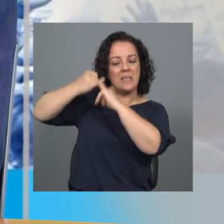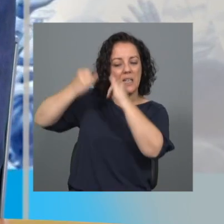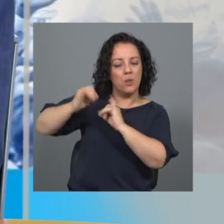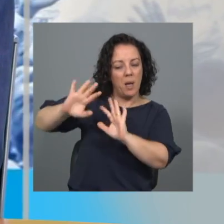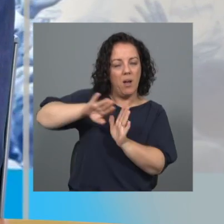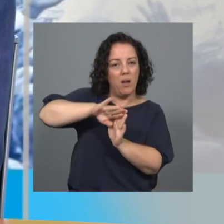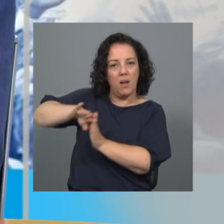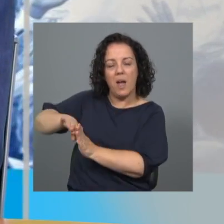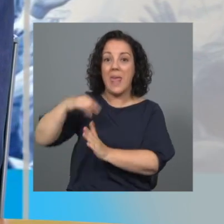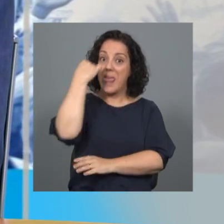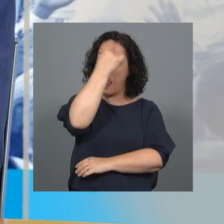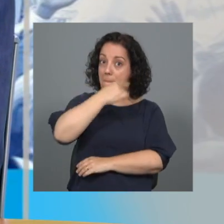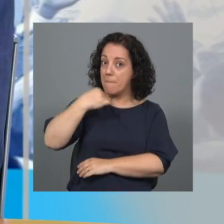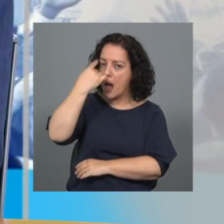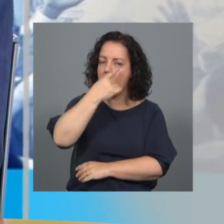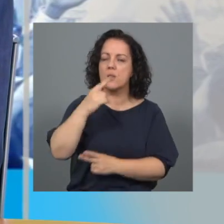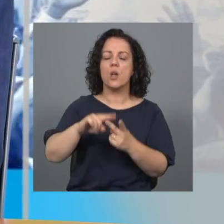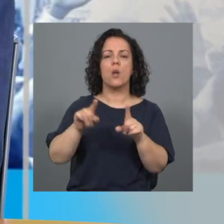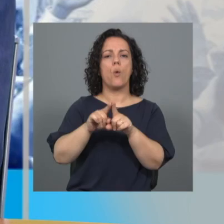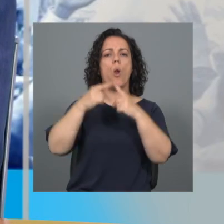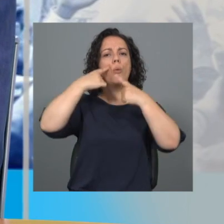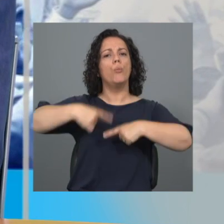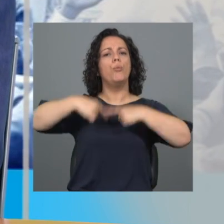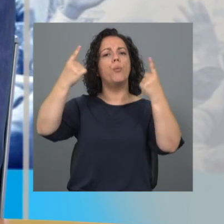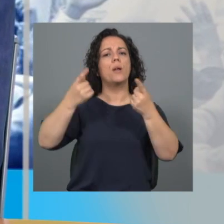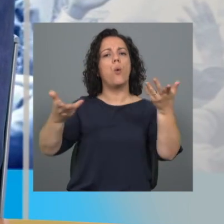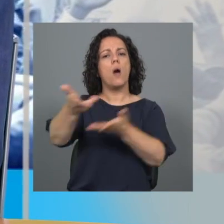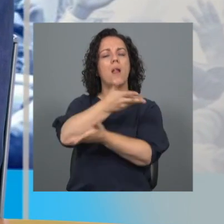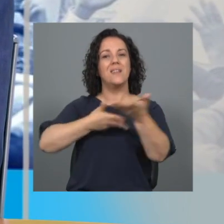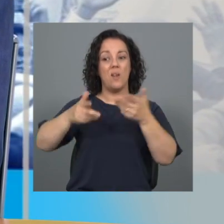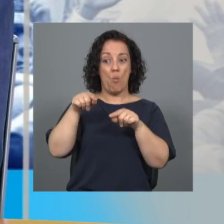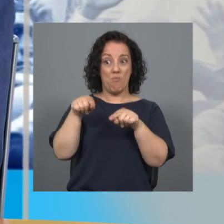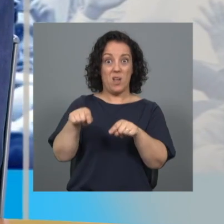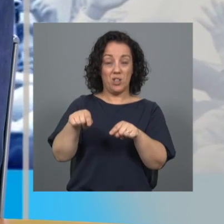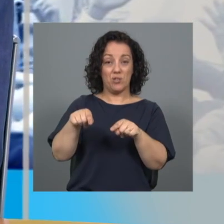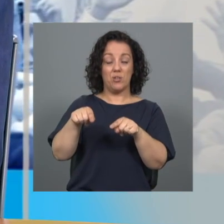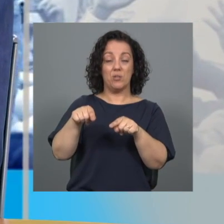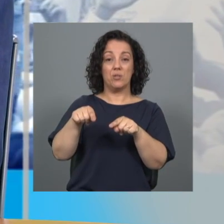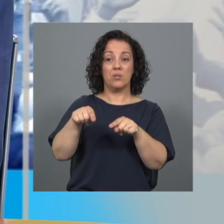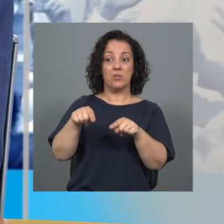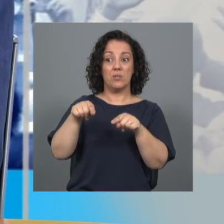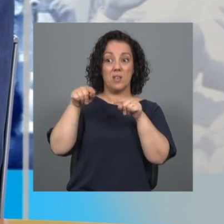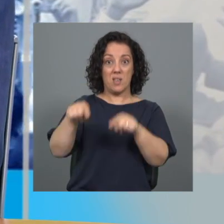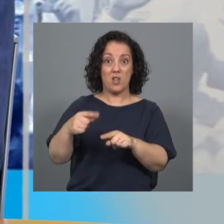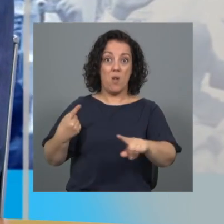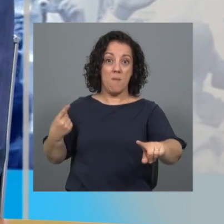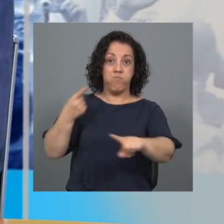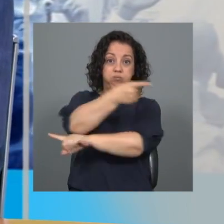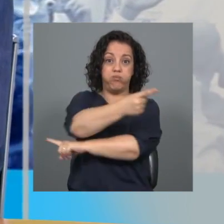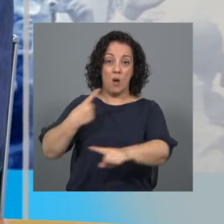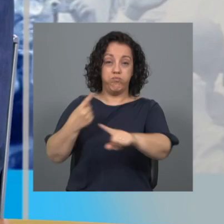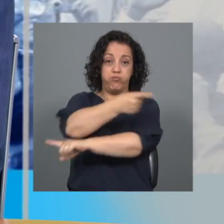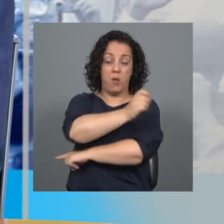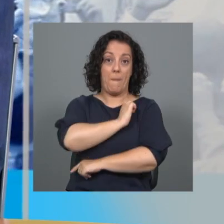de imagem e de relações públicas, por assim dizer, estes ataques à Palestina, o facto de causarem